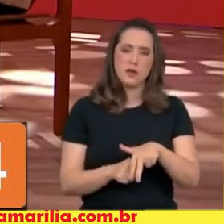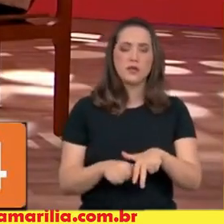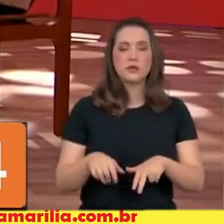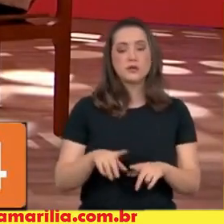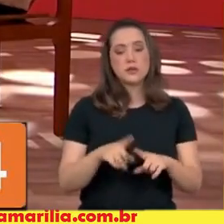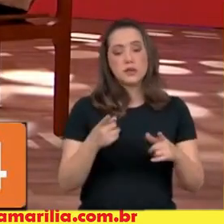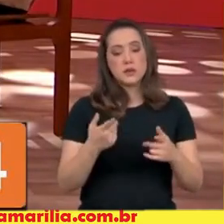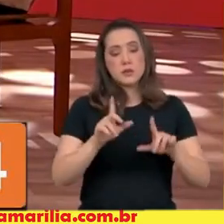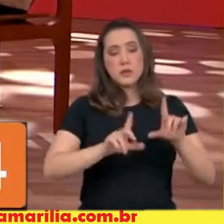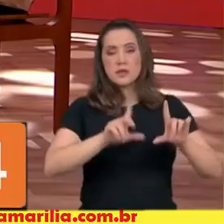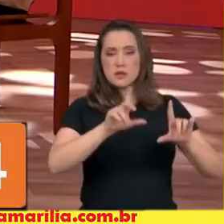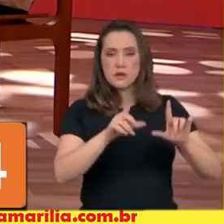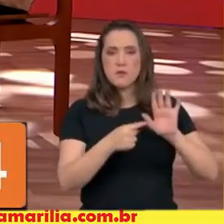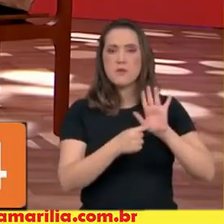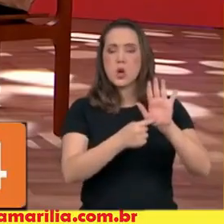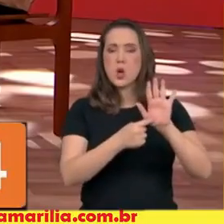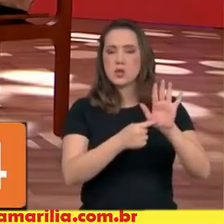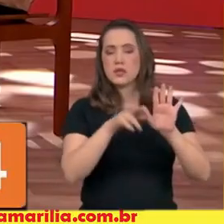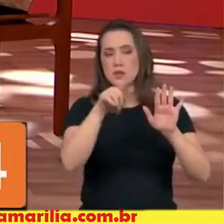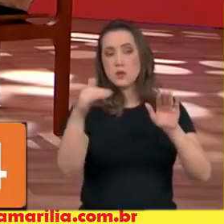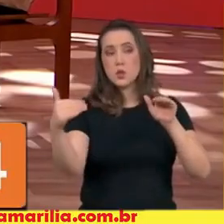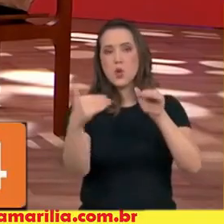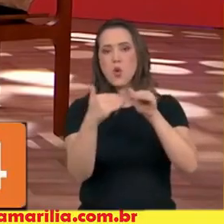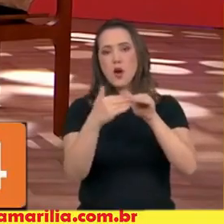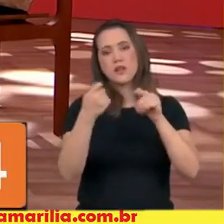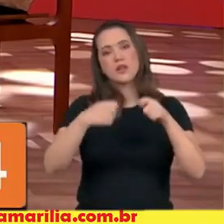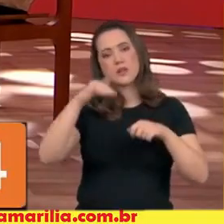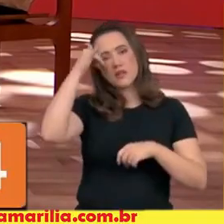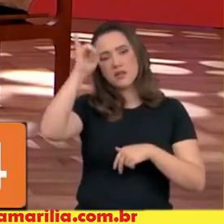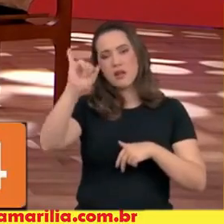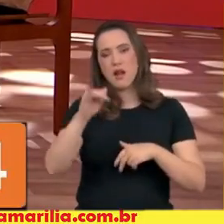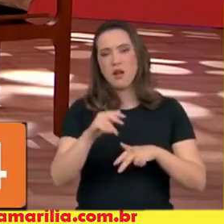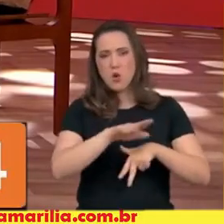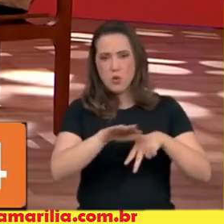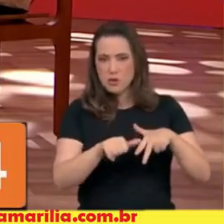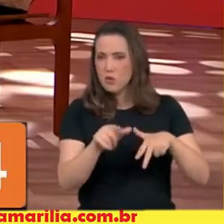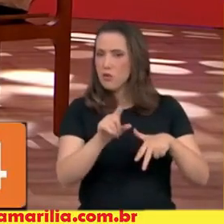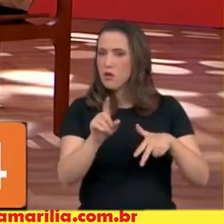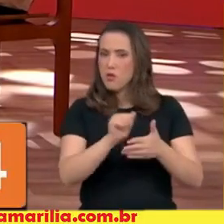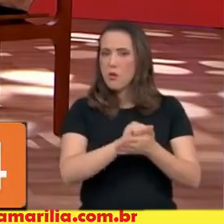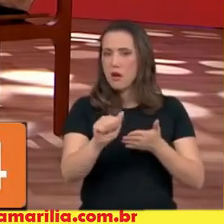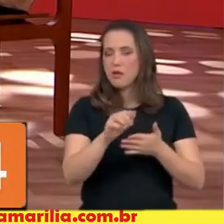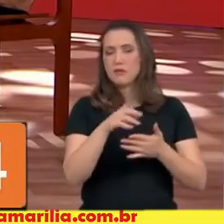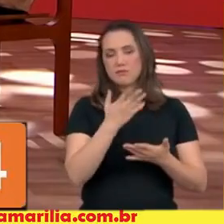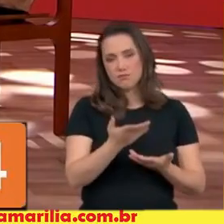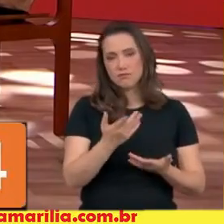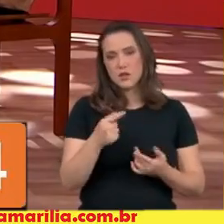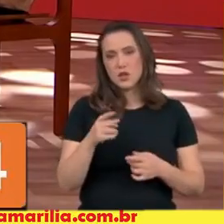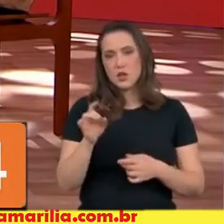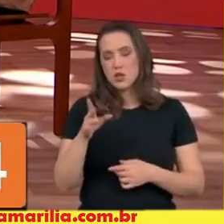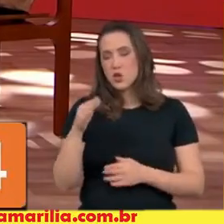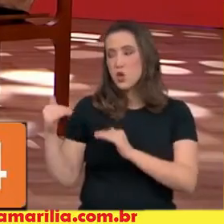reproduzido na mídia é anticorrupção, porque todo mundo concorda. Todo mundo é a favor. Ninguém é a favor de corrupção. Sim, exatamente. Só quem tá roubando dinheiro. Sim, exatamente. Exato.